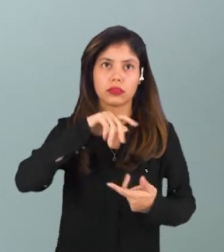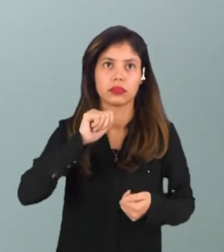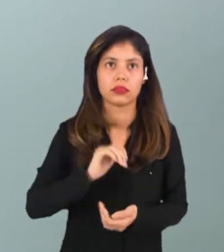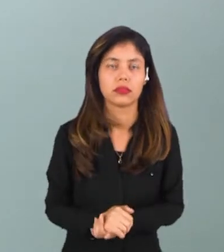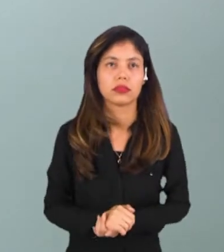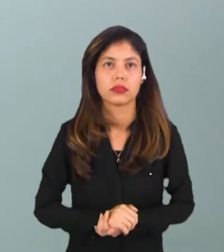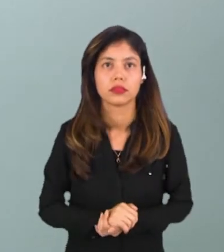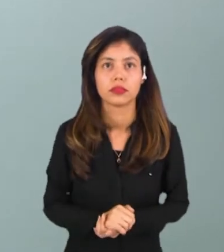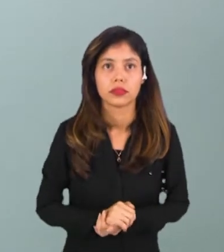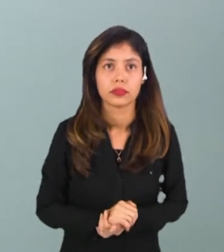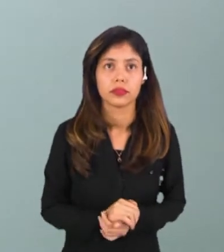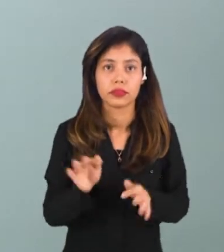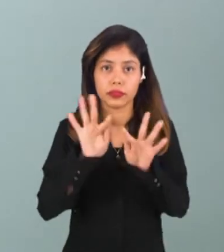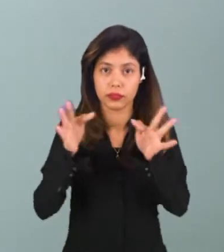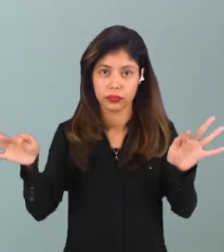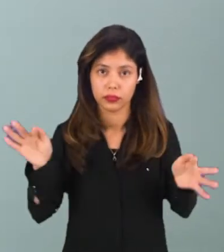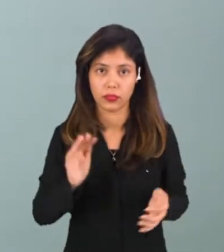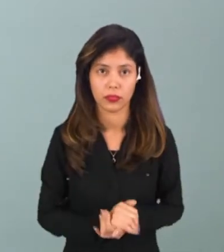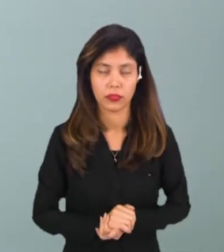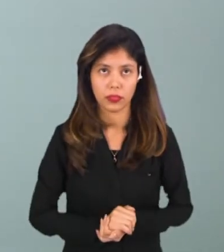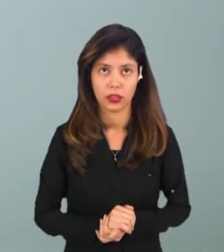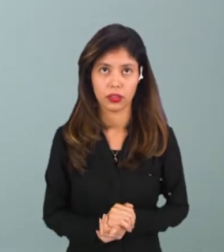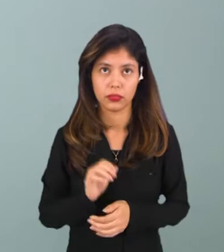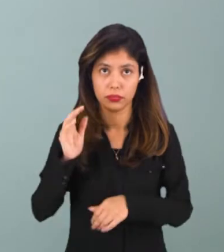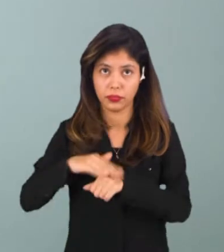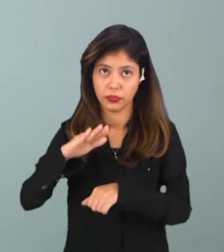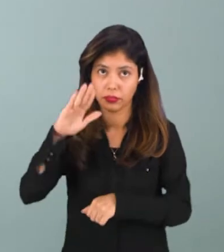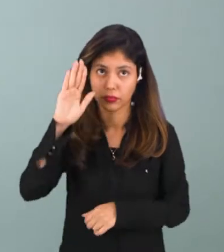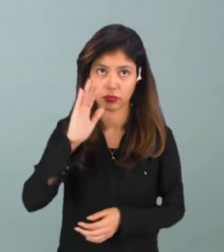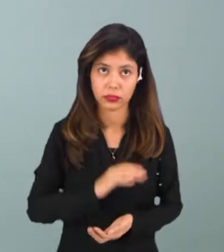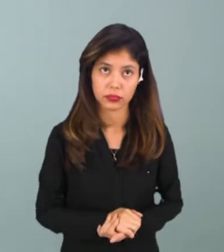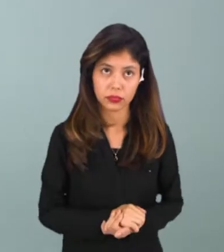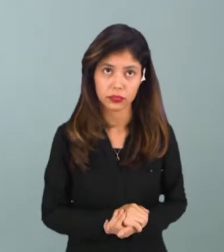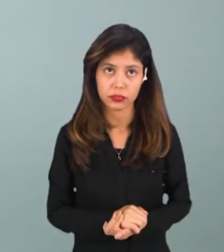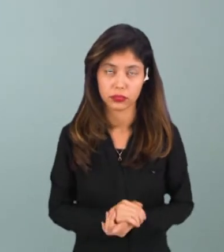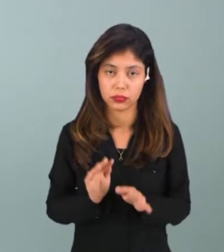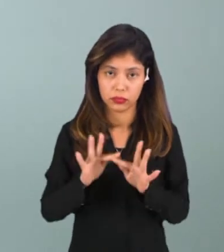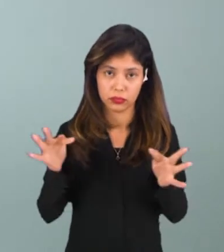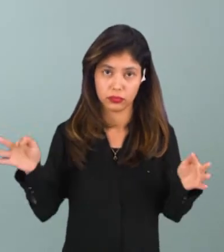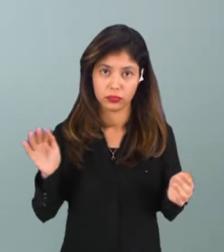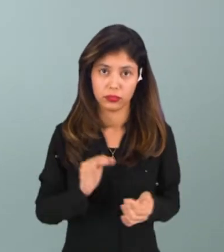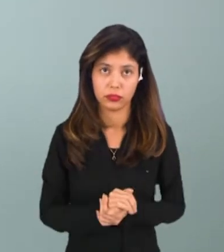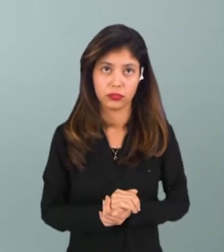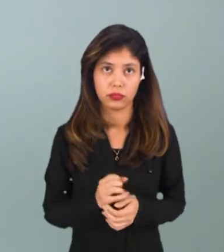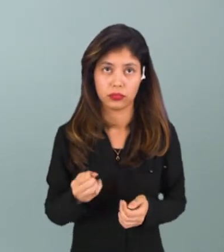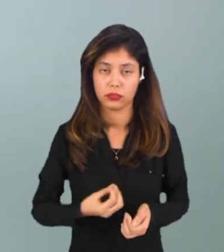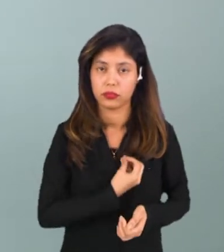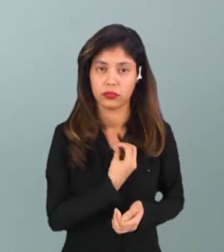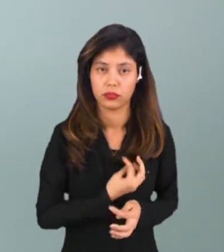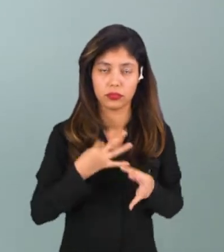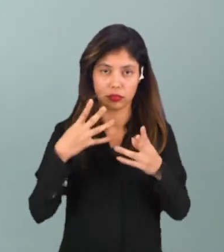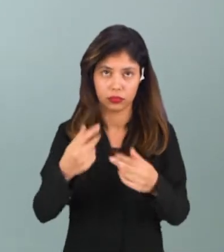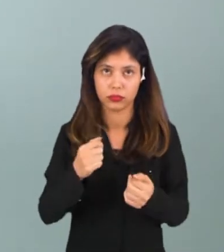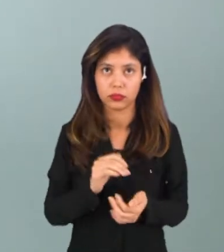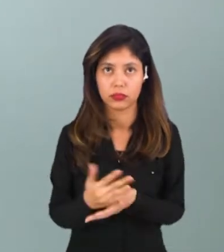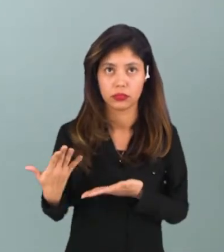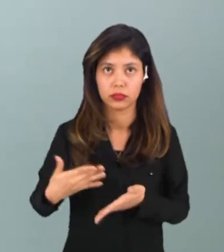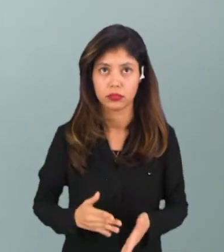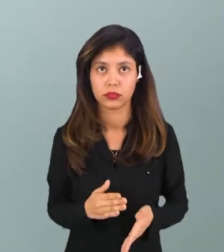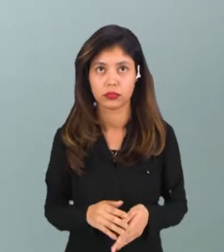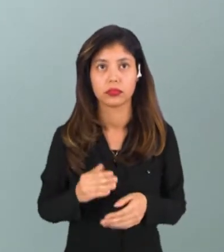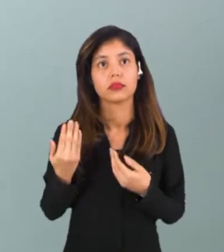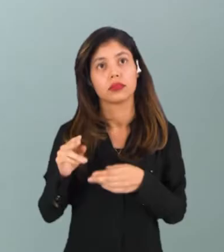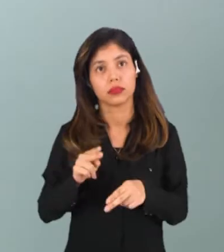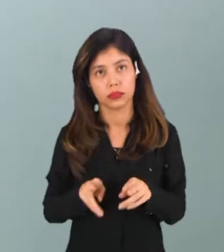Então, frase máxima, né? A frase que regia sua vida, nasci para